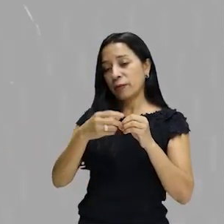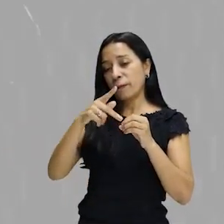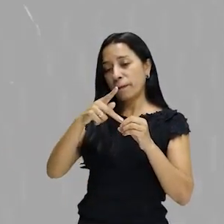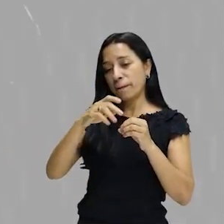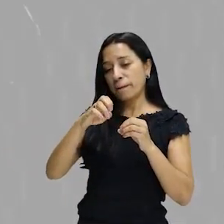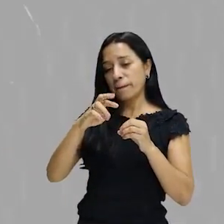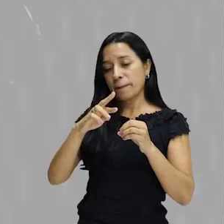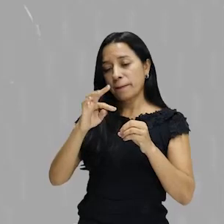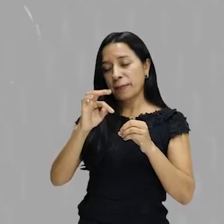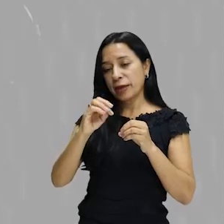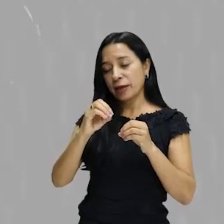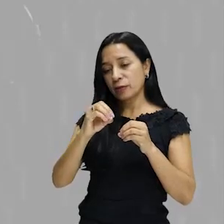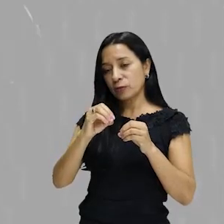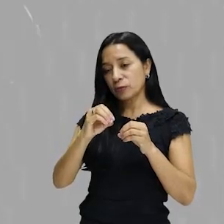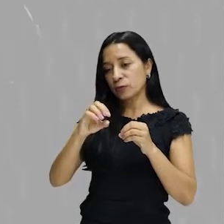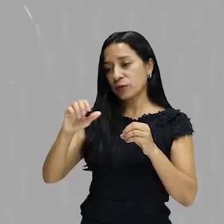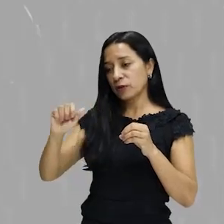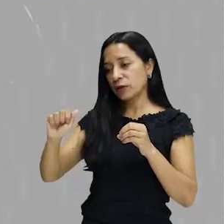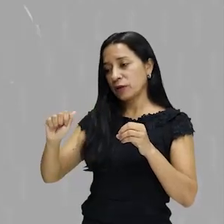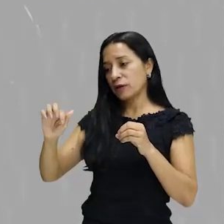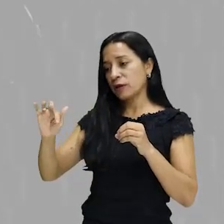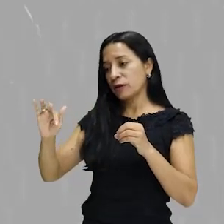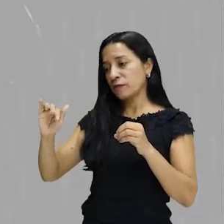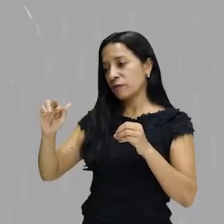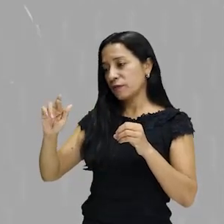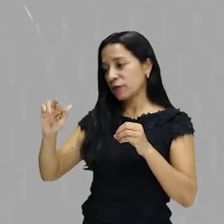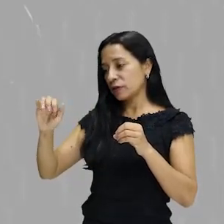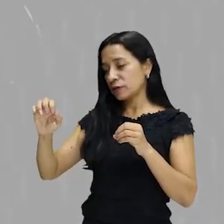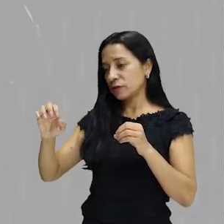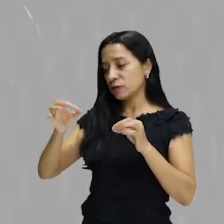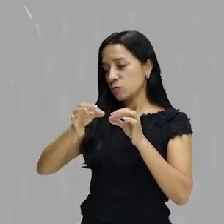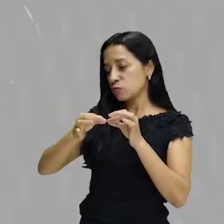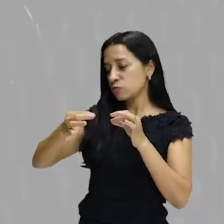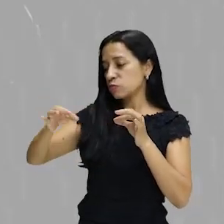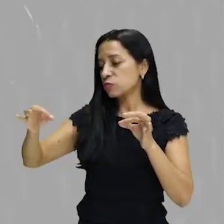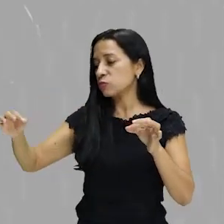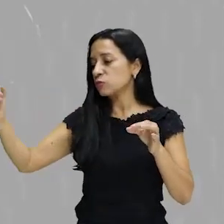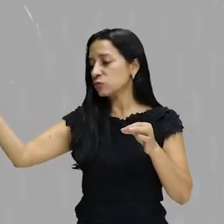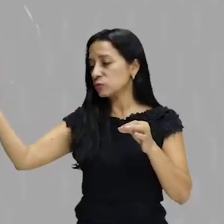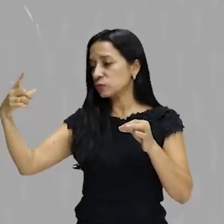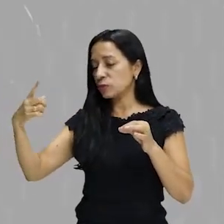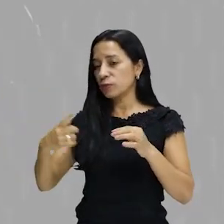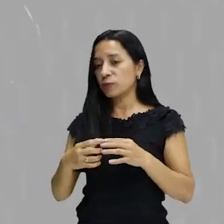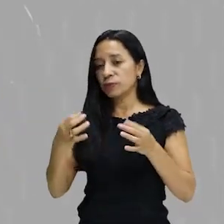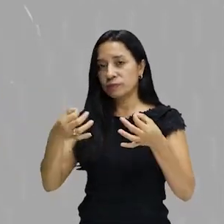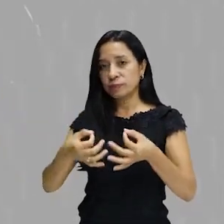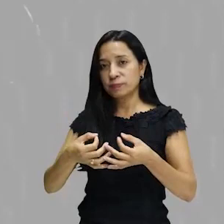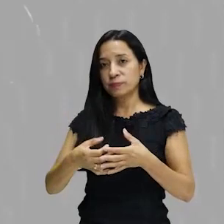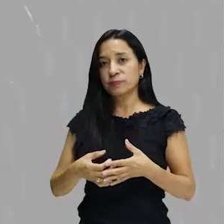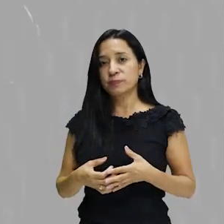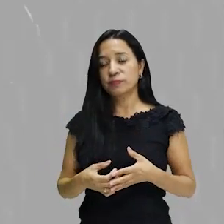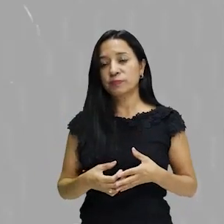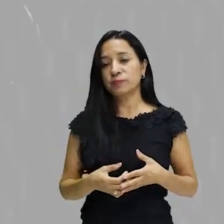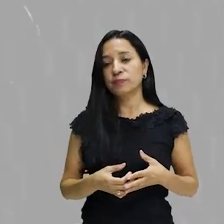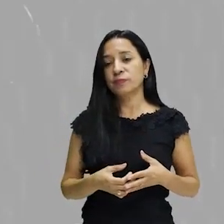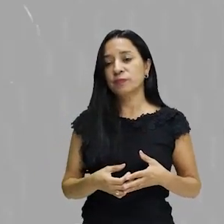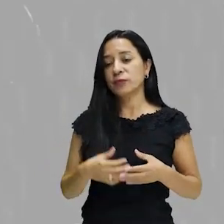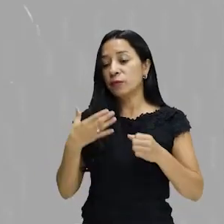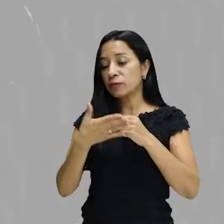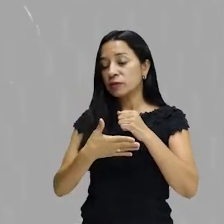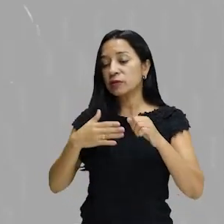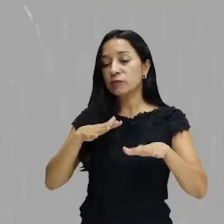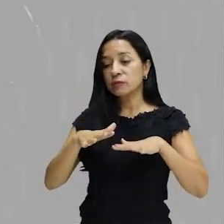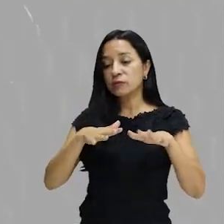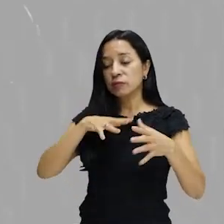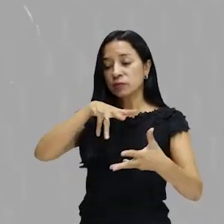perto do Sol. Afélio, longe, longínquo do Sol. Tá certo? Então, esse é basicamente o movimento